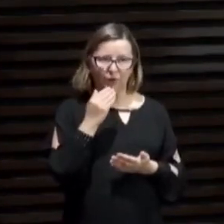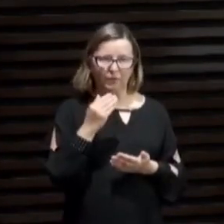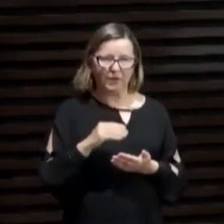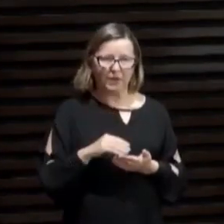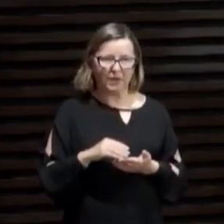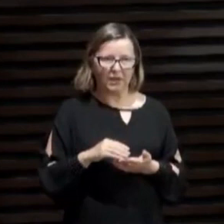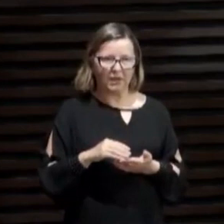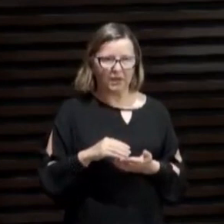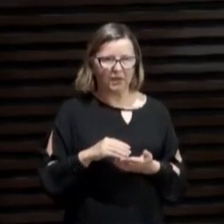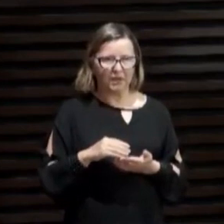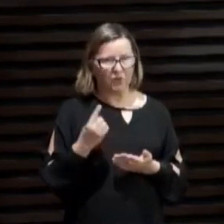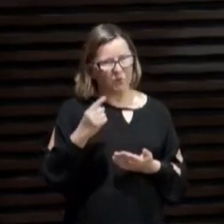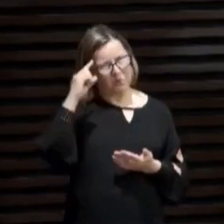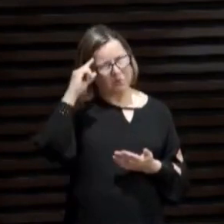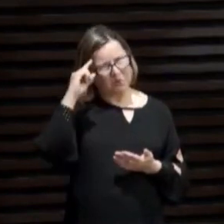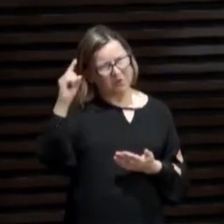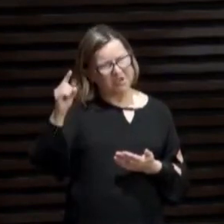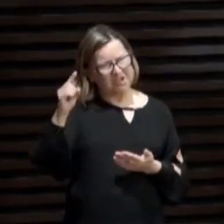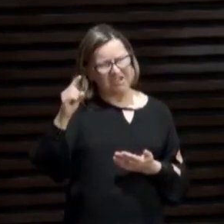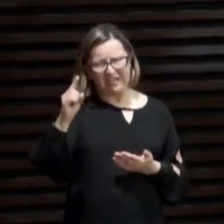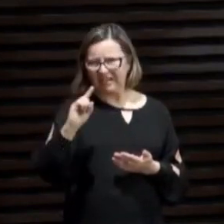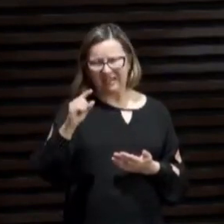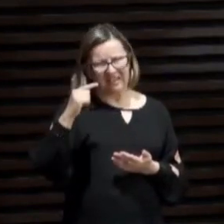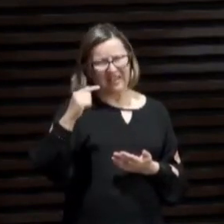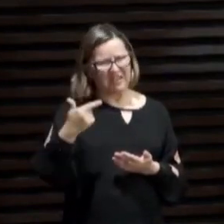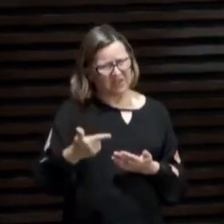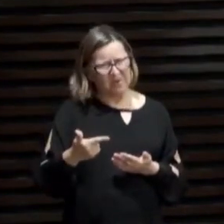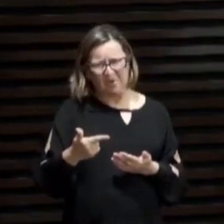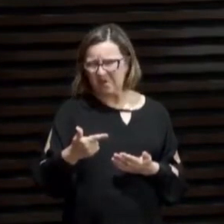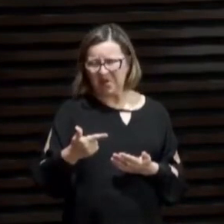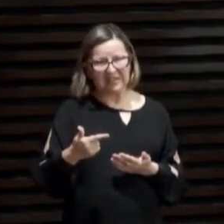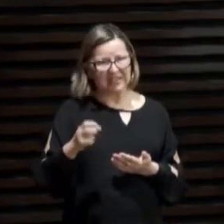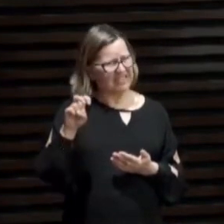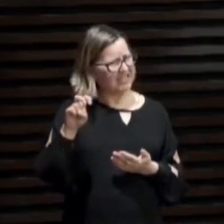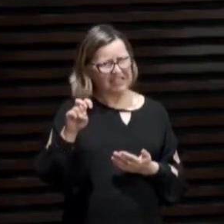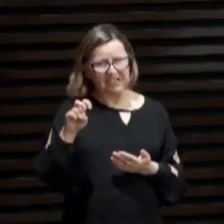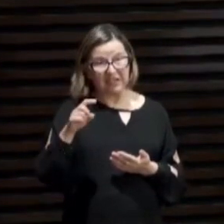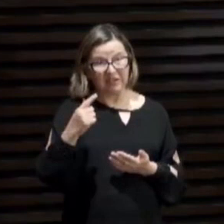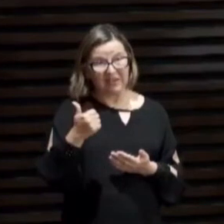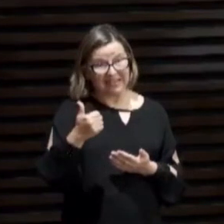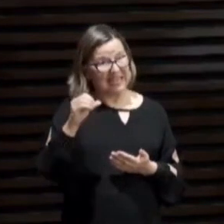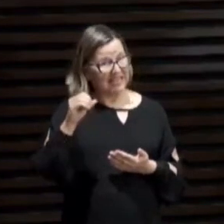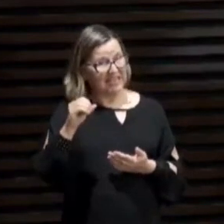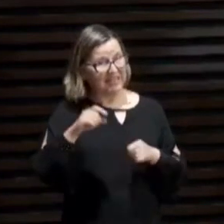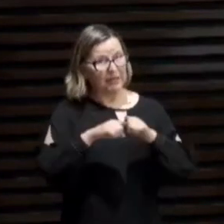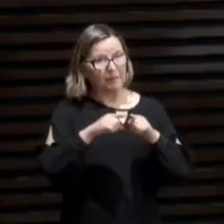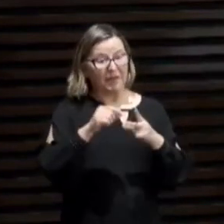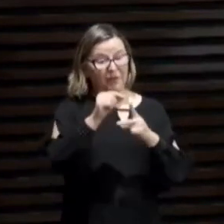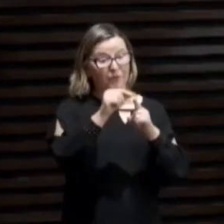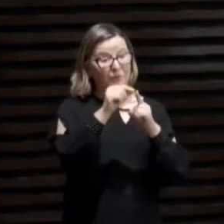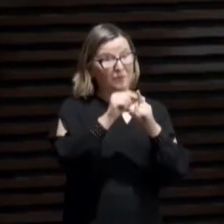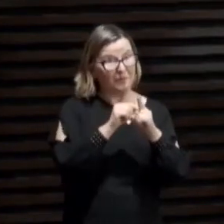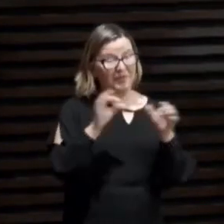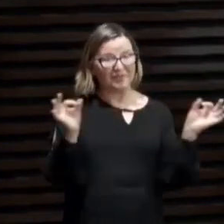2 dias, nem 5, nem 10, nem ainda 20, mas 1 mês inteiro,